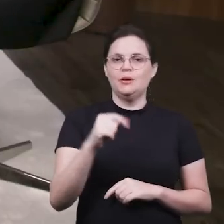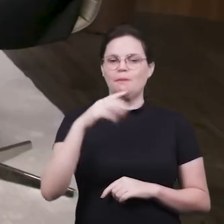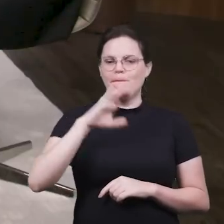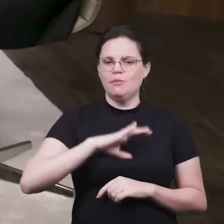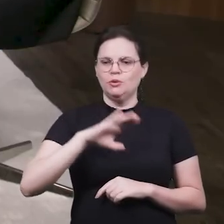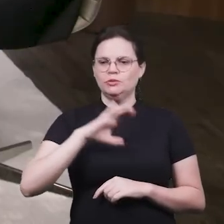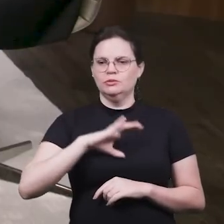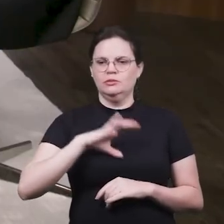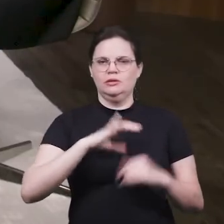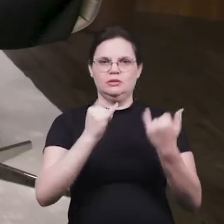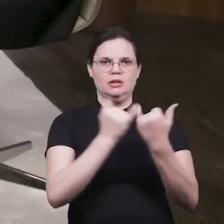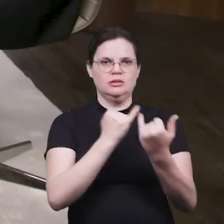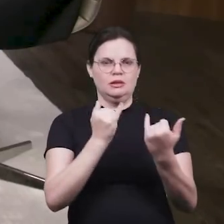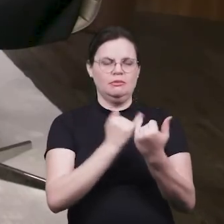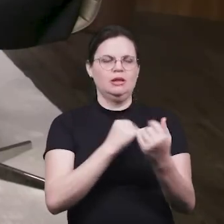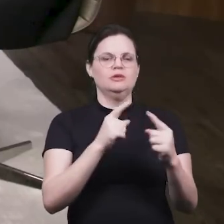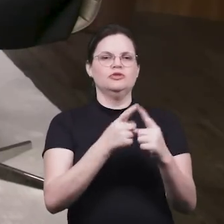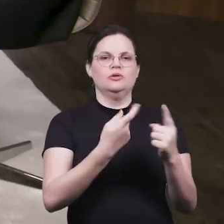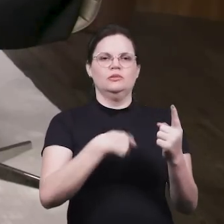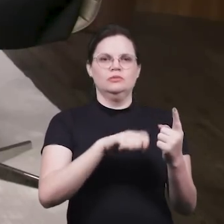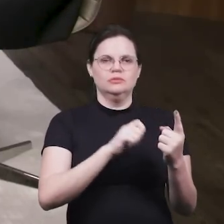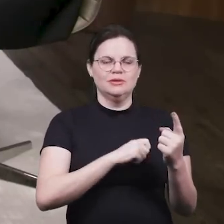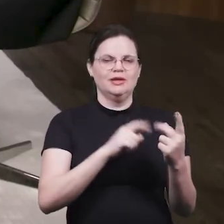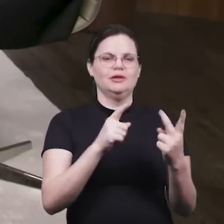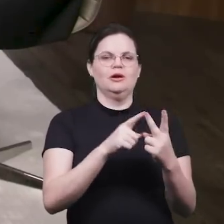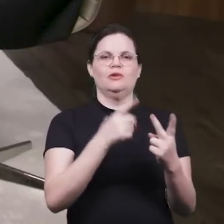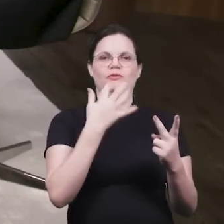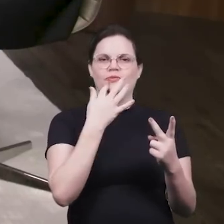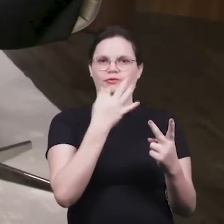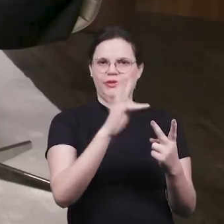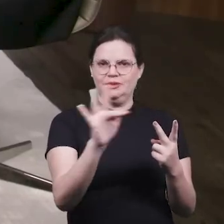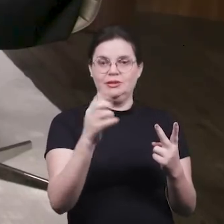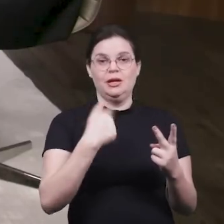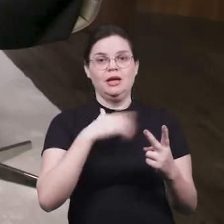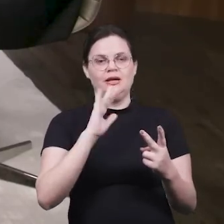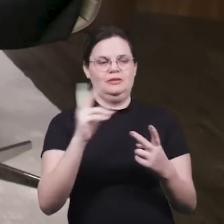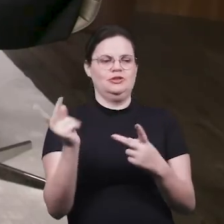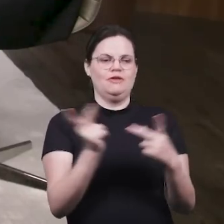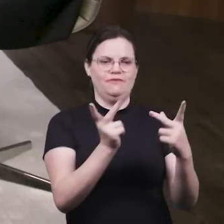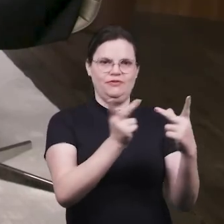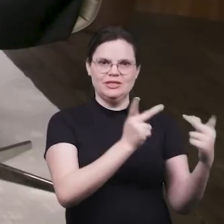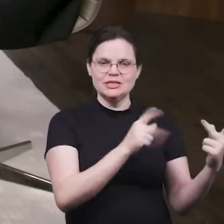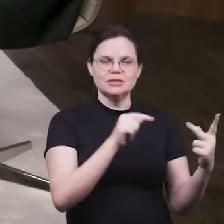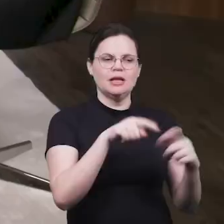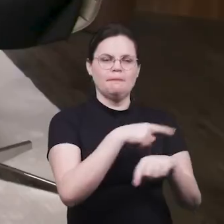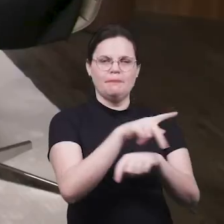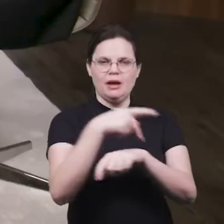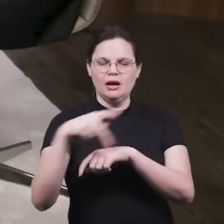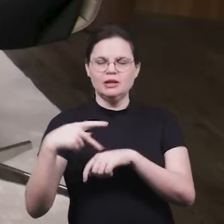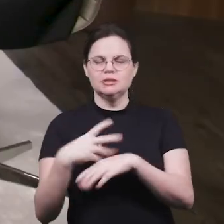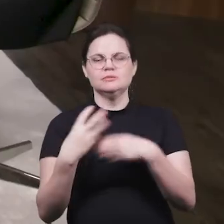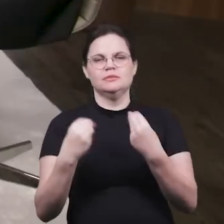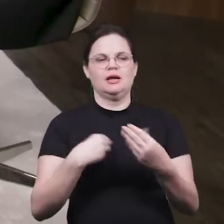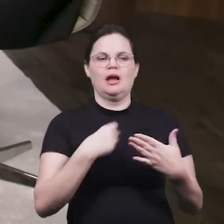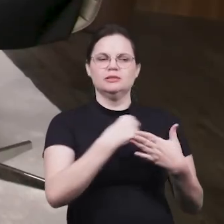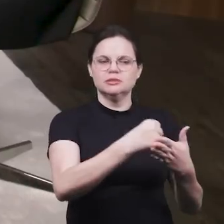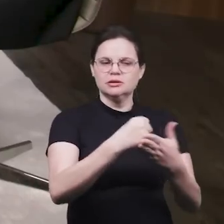italiano, para espanhol. Eu já visitei esses países todos, inclusive para dar assistência às nossas igrejas